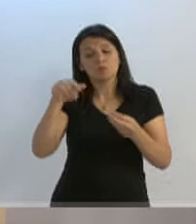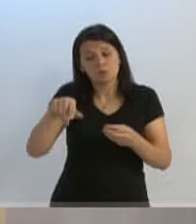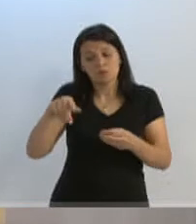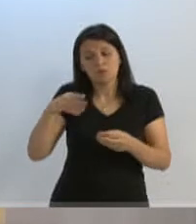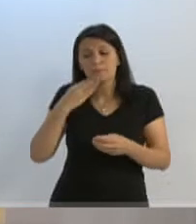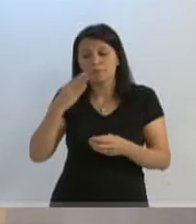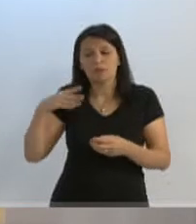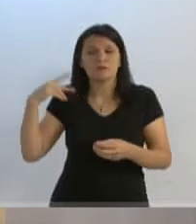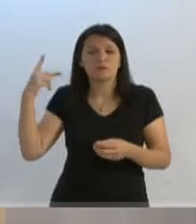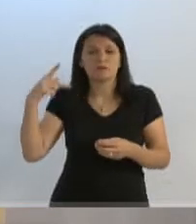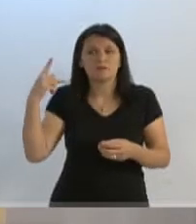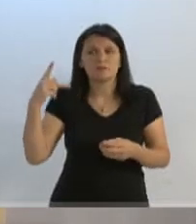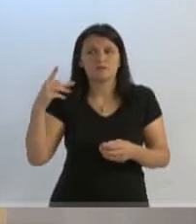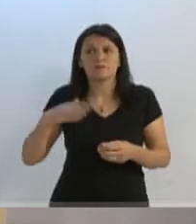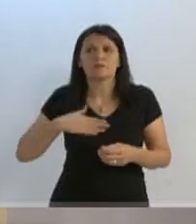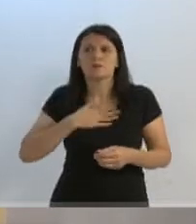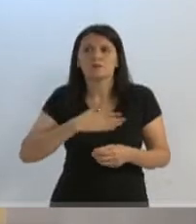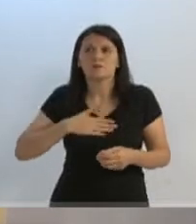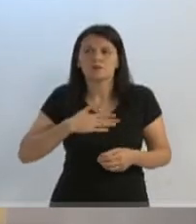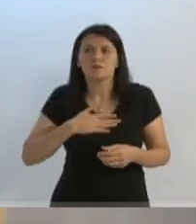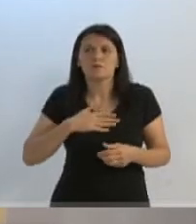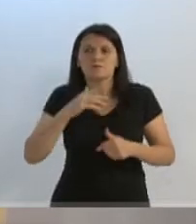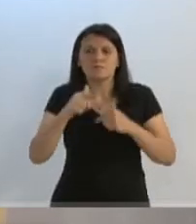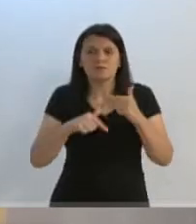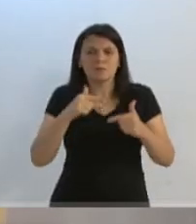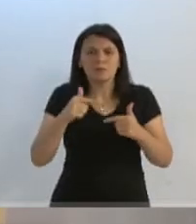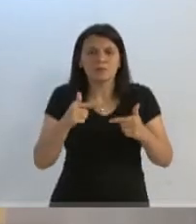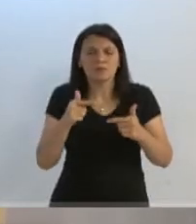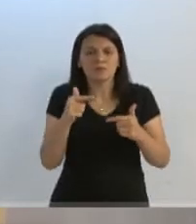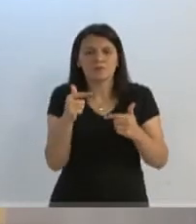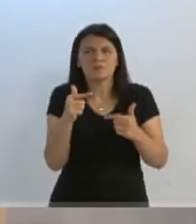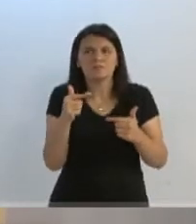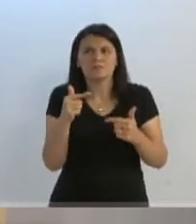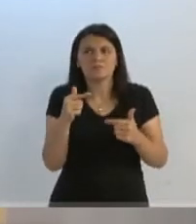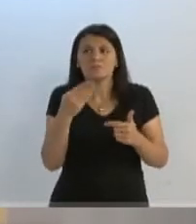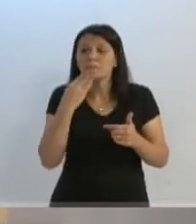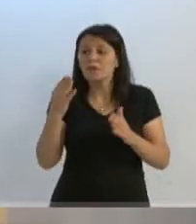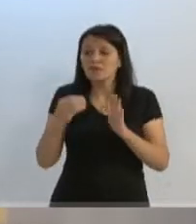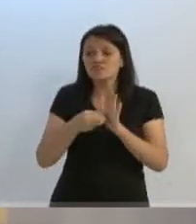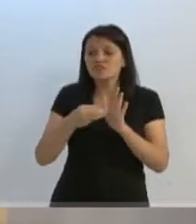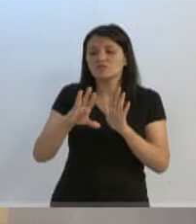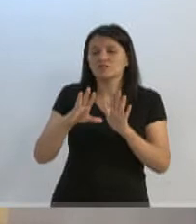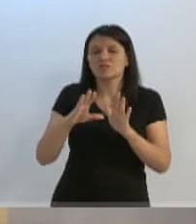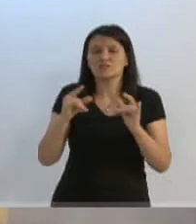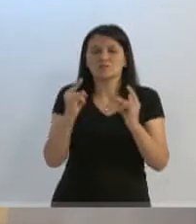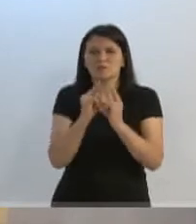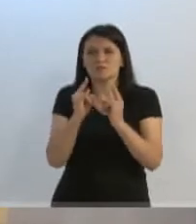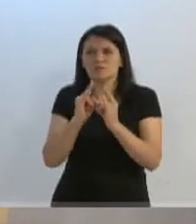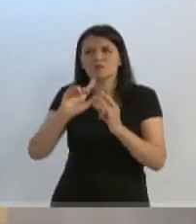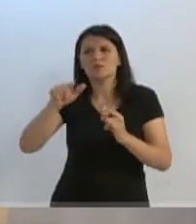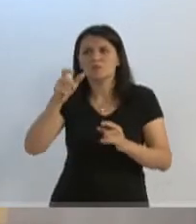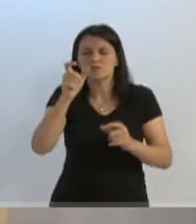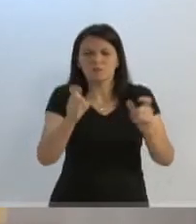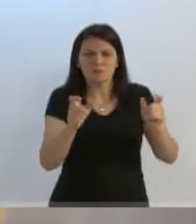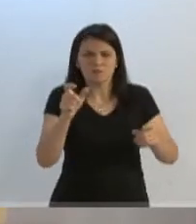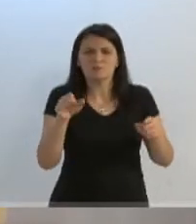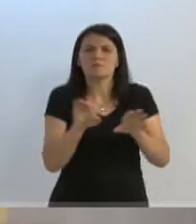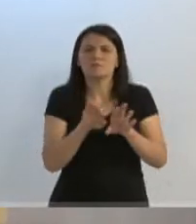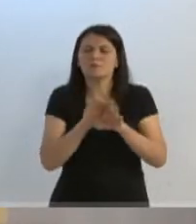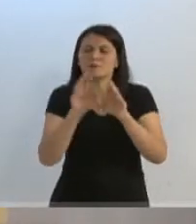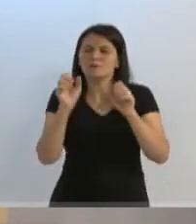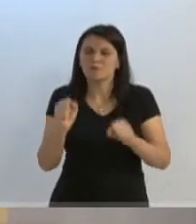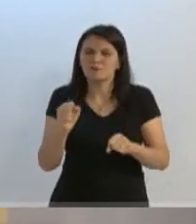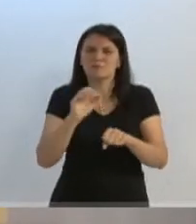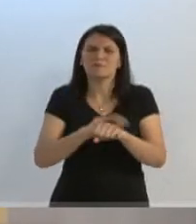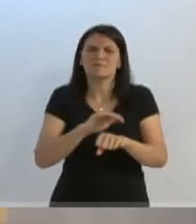é gostam acompanha o nosso trabalho e buscam alguma indicação de algumas entidades então as outras pessoas também podem fazer